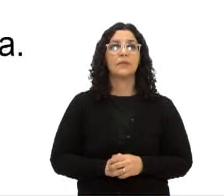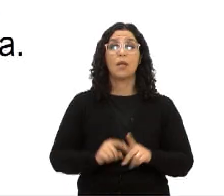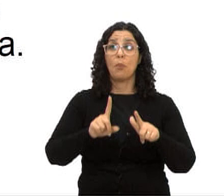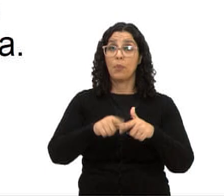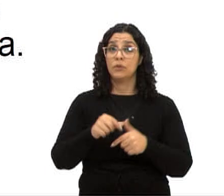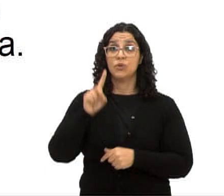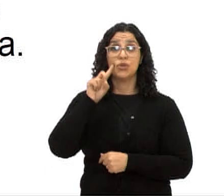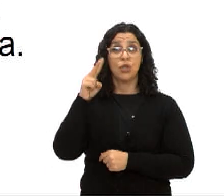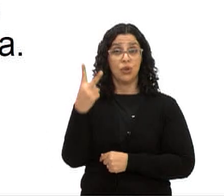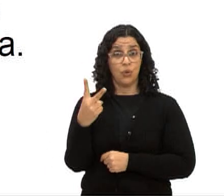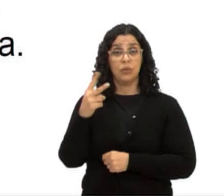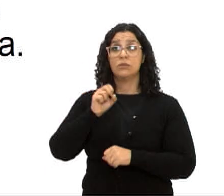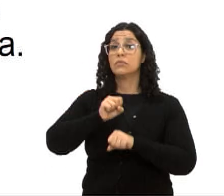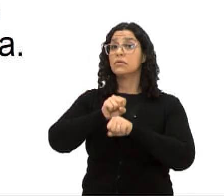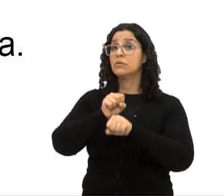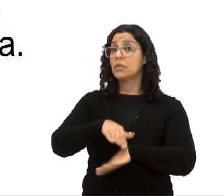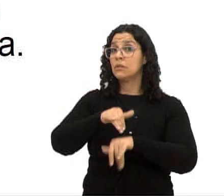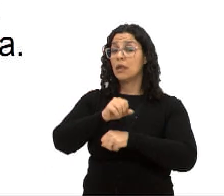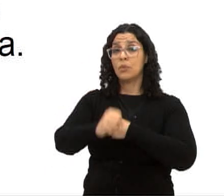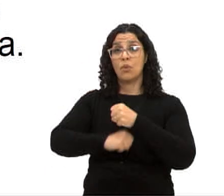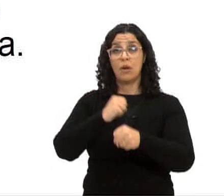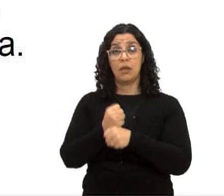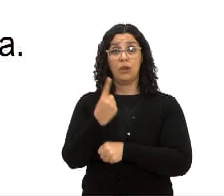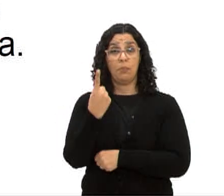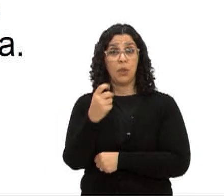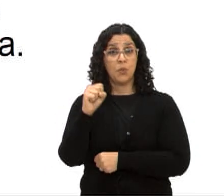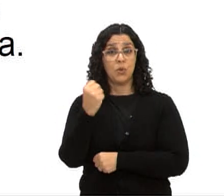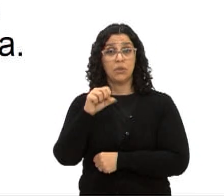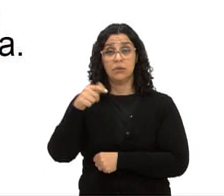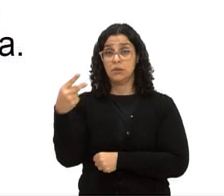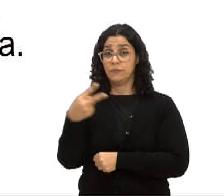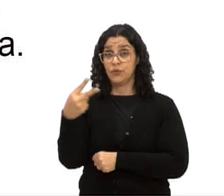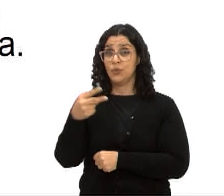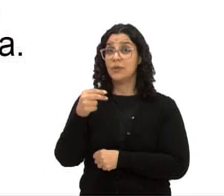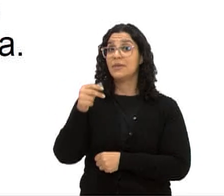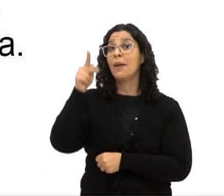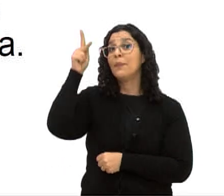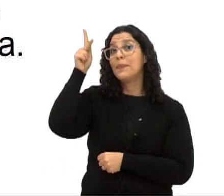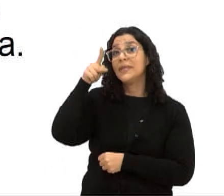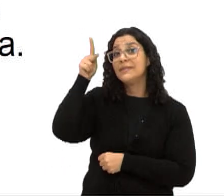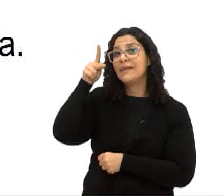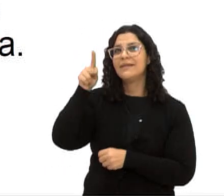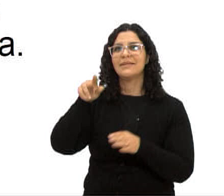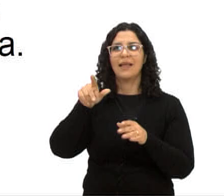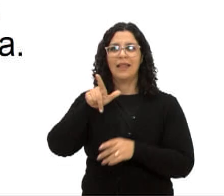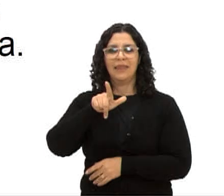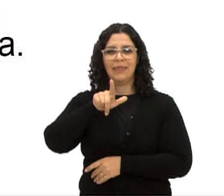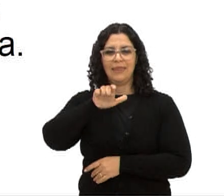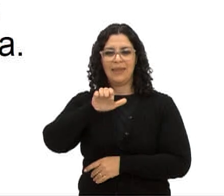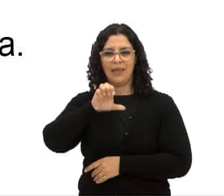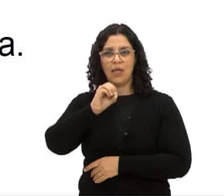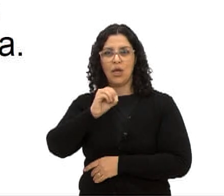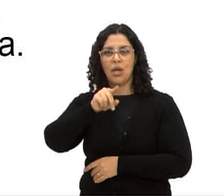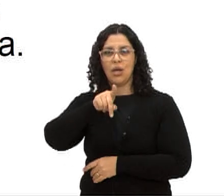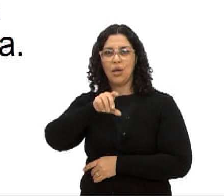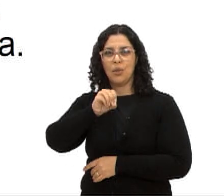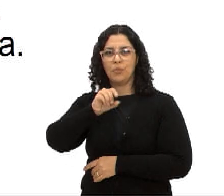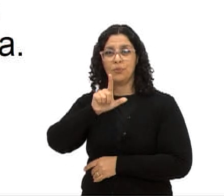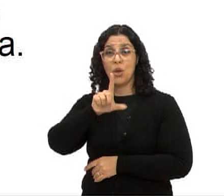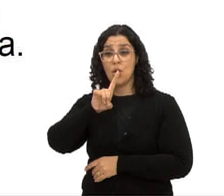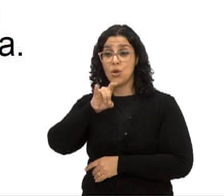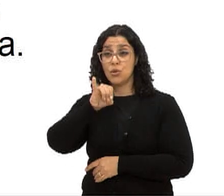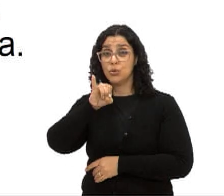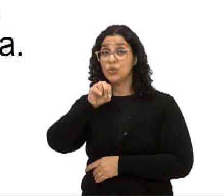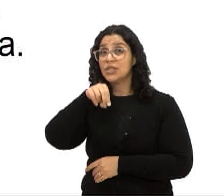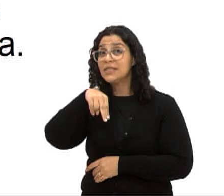Em 2 de setembro de 1822, a princesa Leopoldina, veja que nós já falamos dela